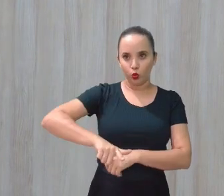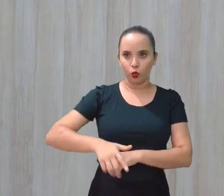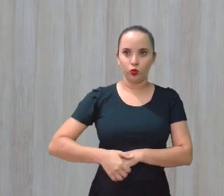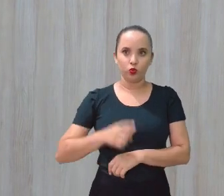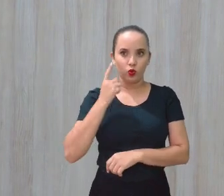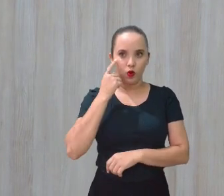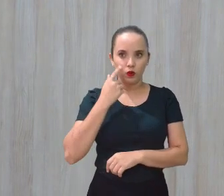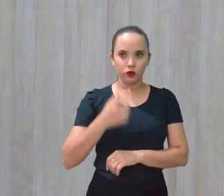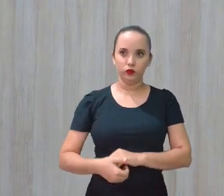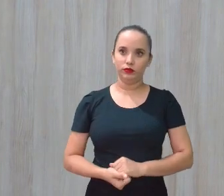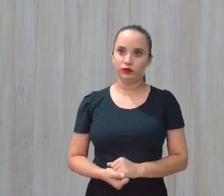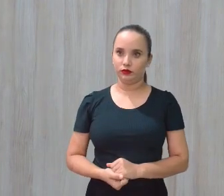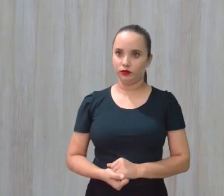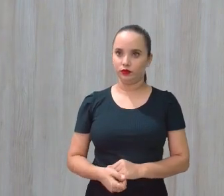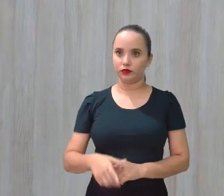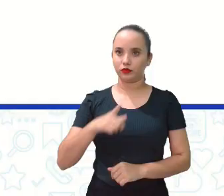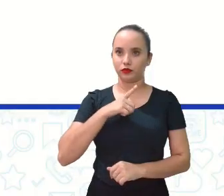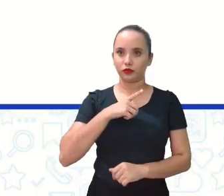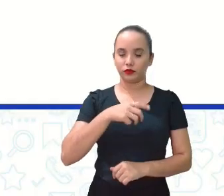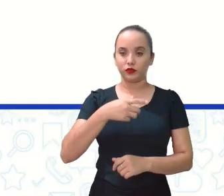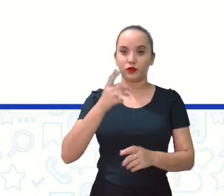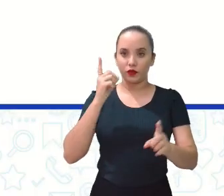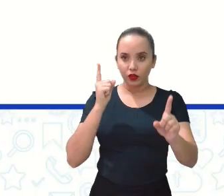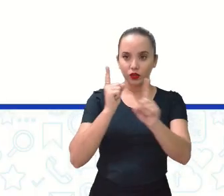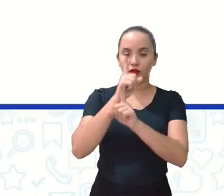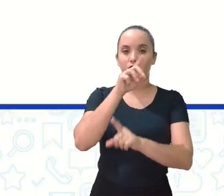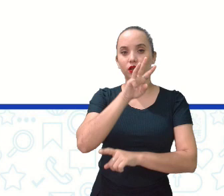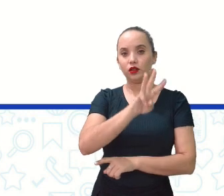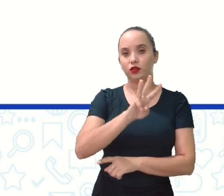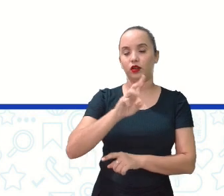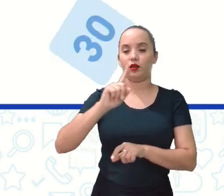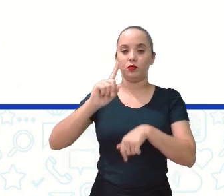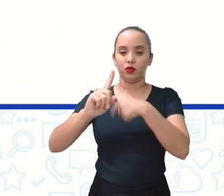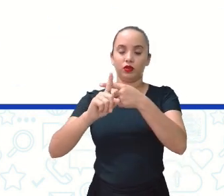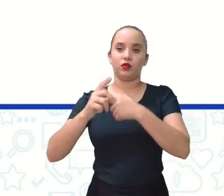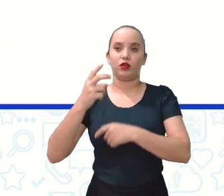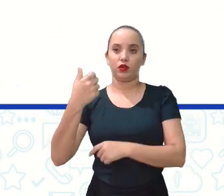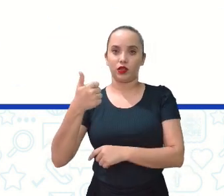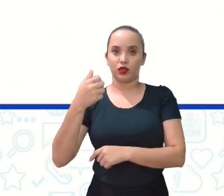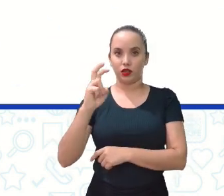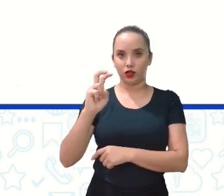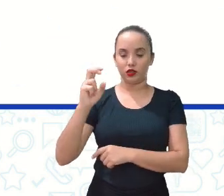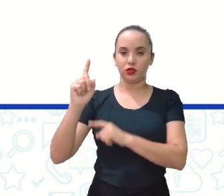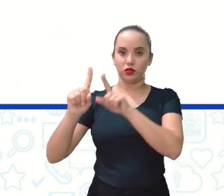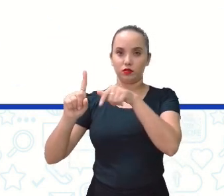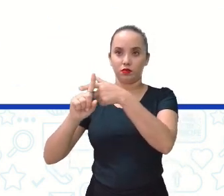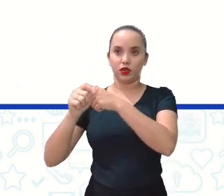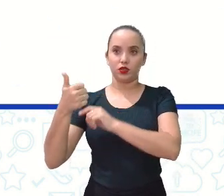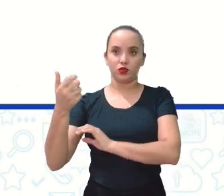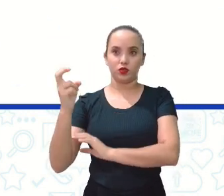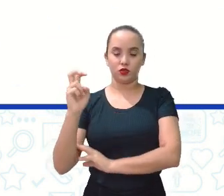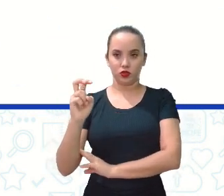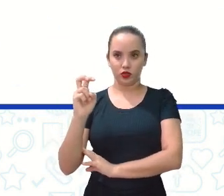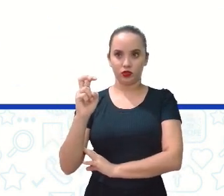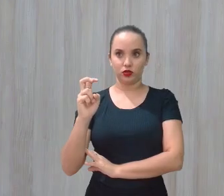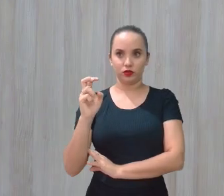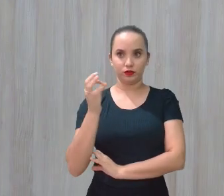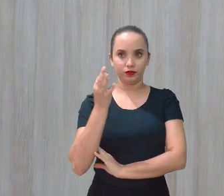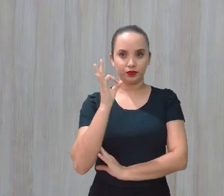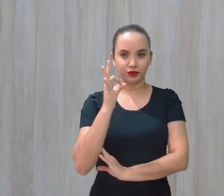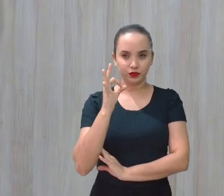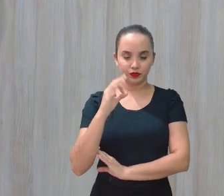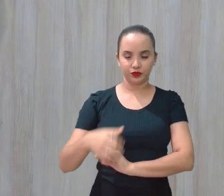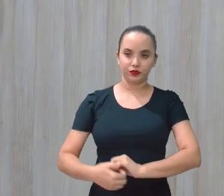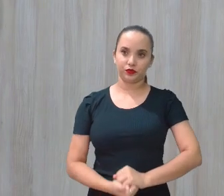fazendo a substituição, a gente vai descobrir que a idade de Billy é igual a 15 mais 15, que é igual a 30, tá